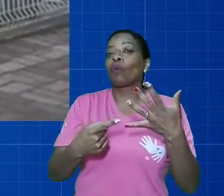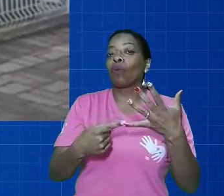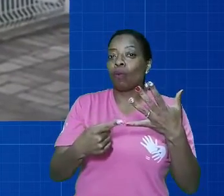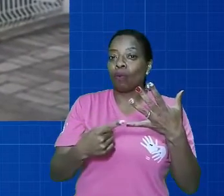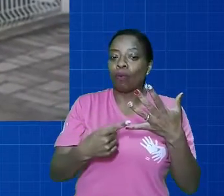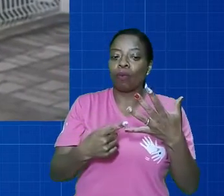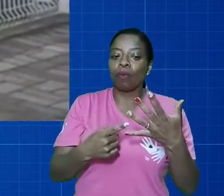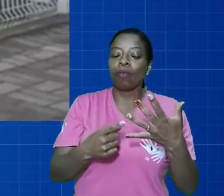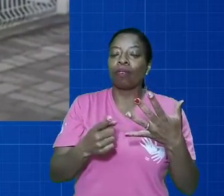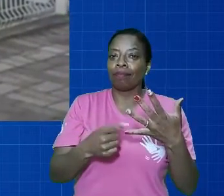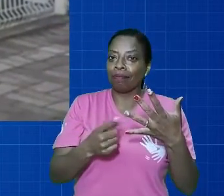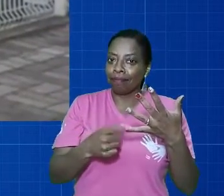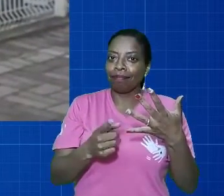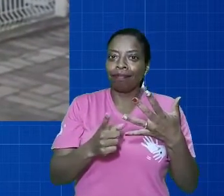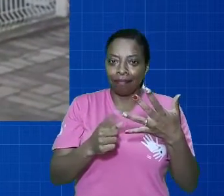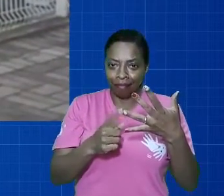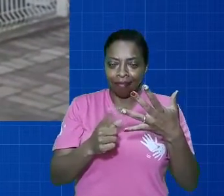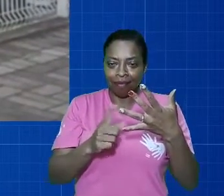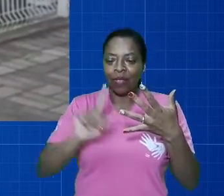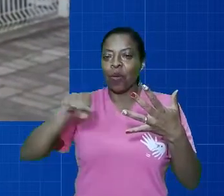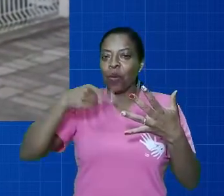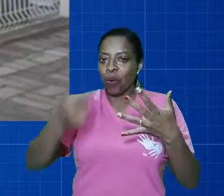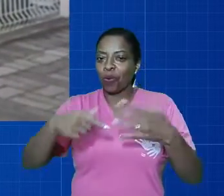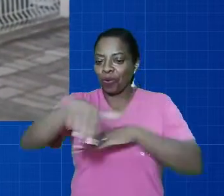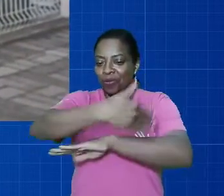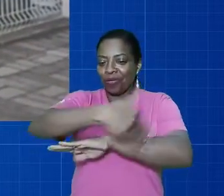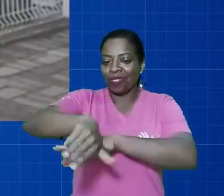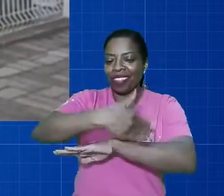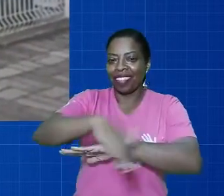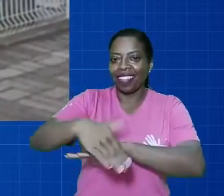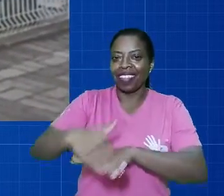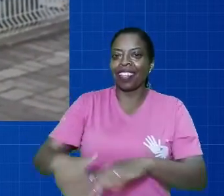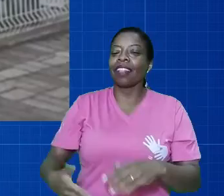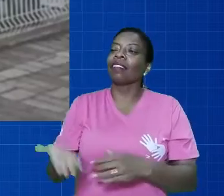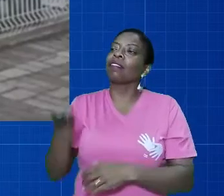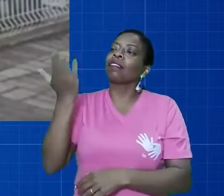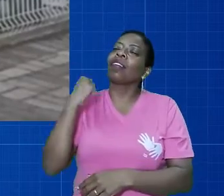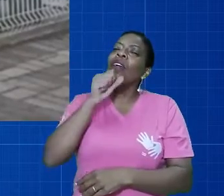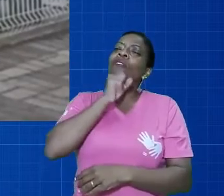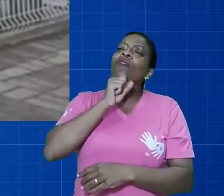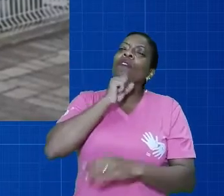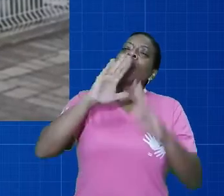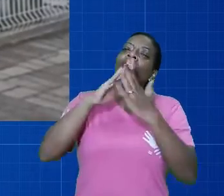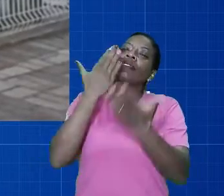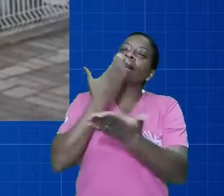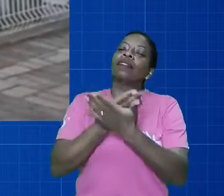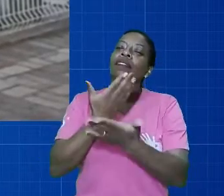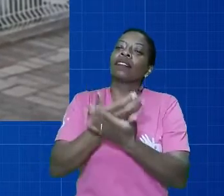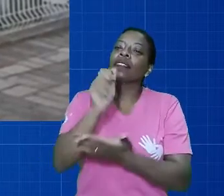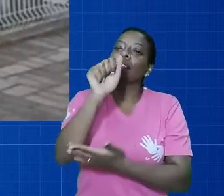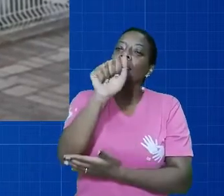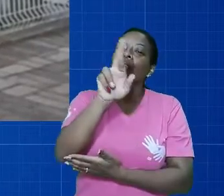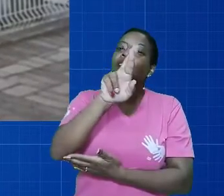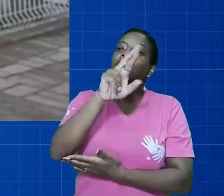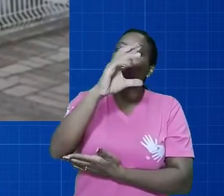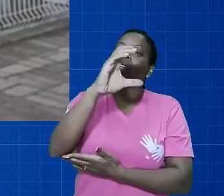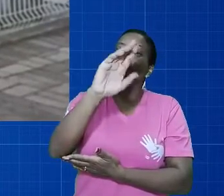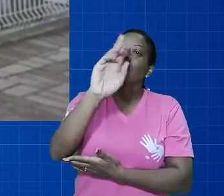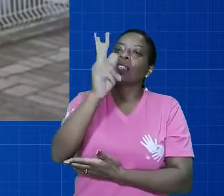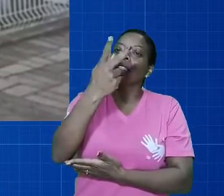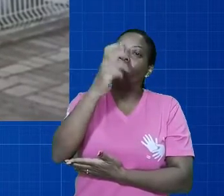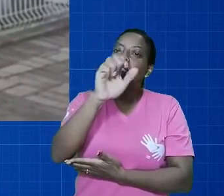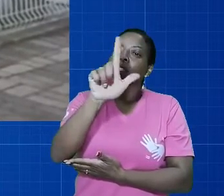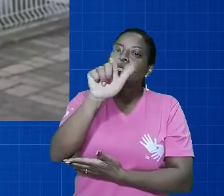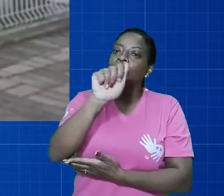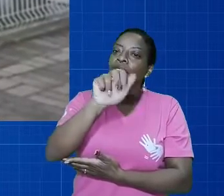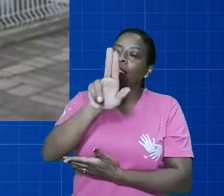Luci Moreira Machado, aqui na antiga Escola Arquelau. Nesse espaço funcionavam muitos cursos de arte, que são